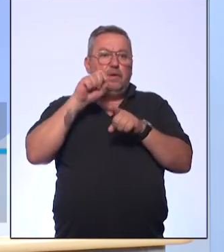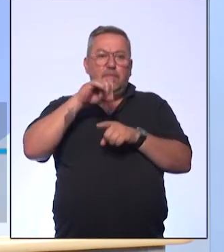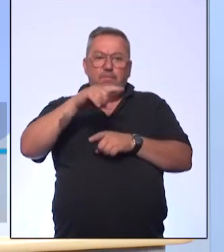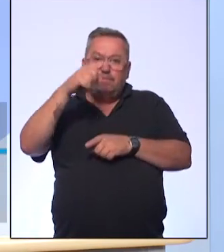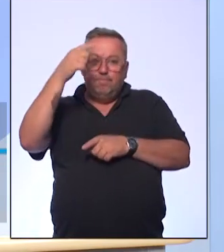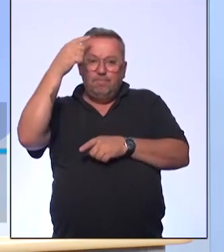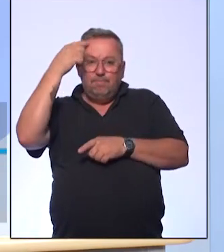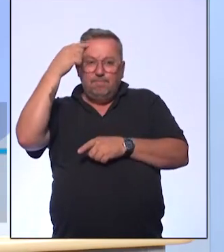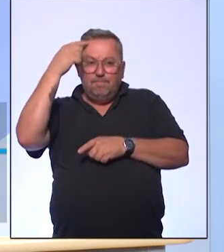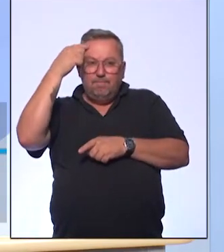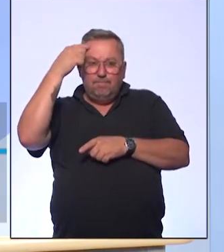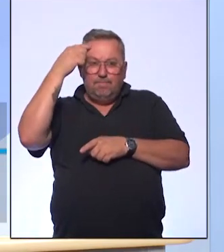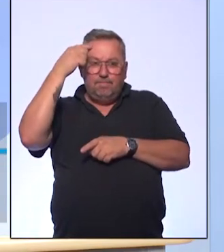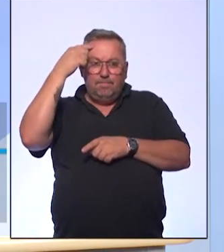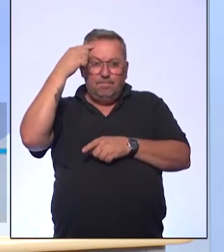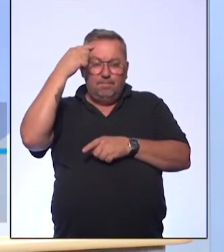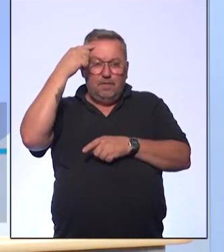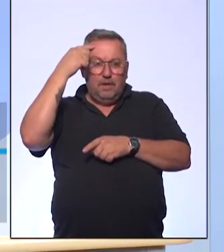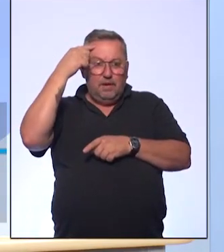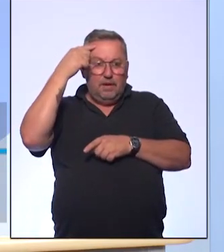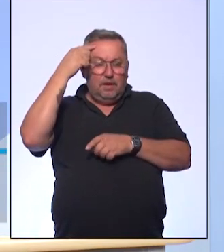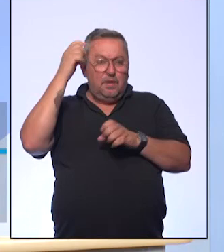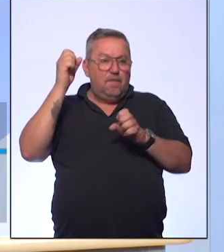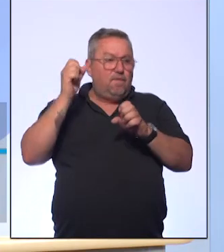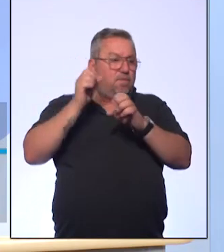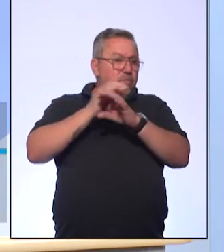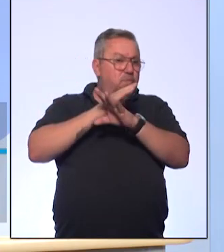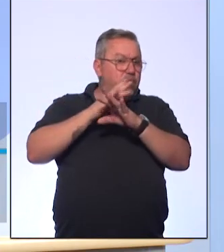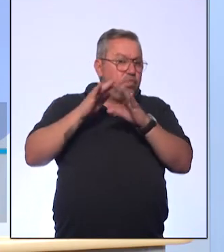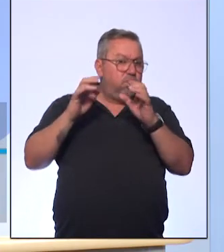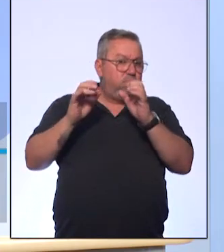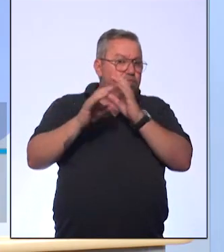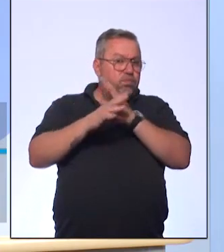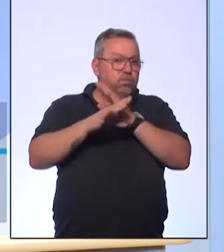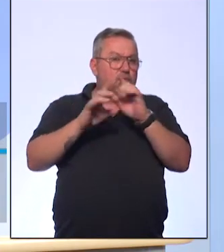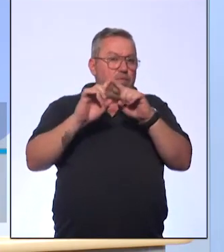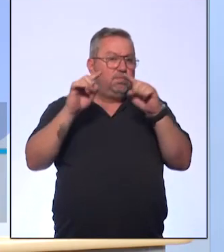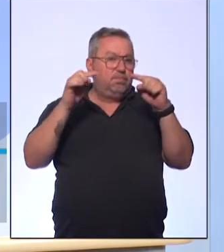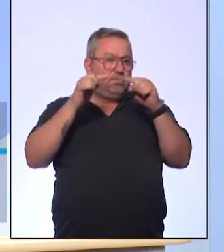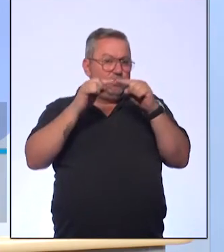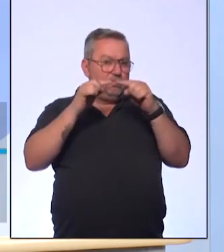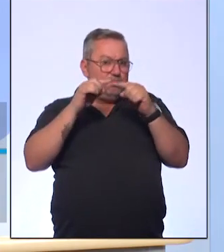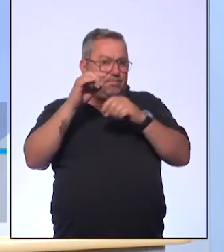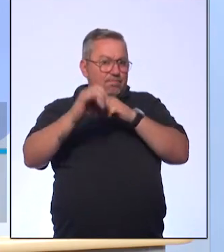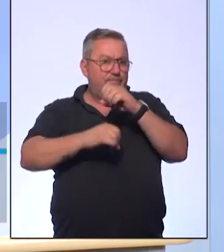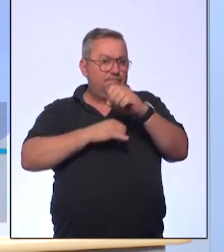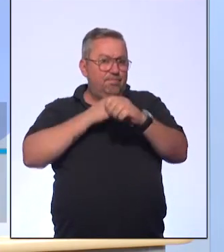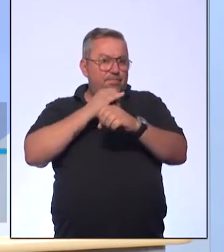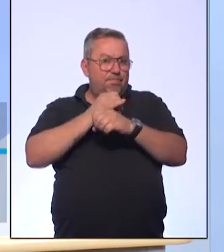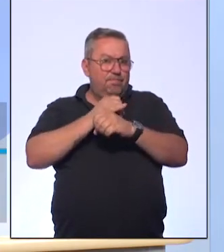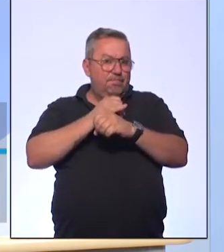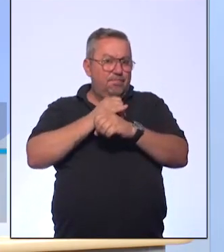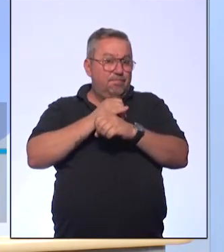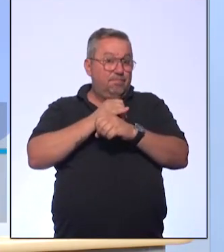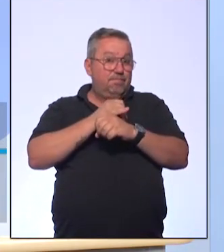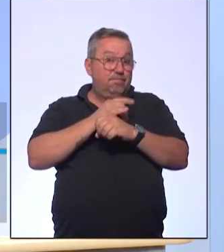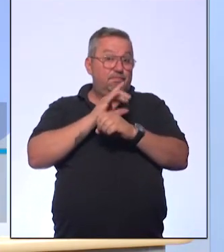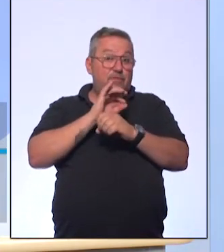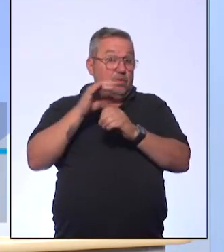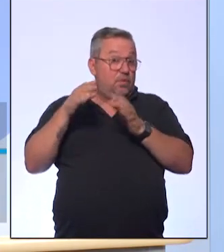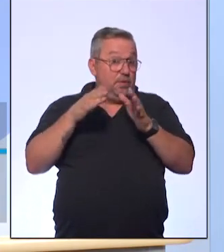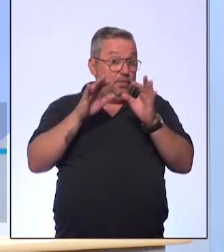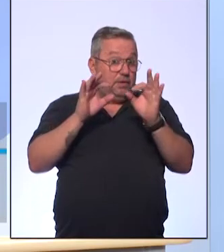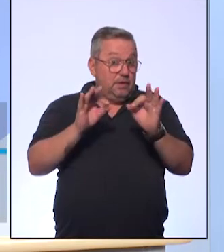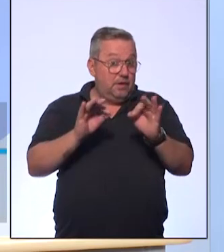pensou que o fluxo imaterial pode ter a ver com internet, você está no caminho certo. Não é só